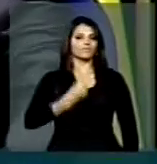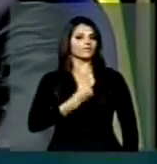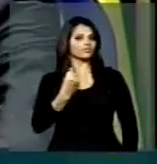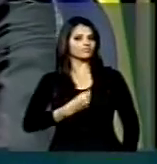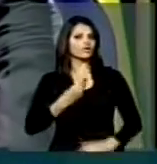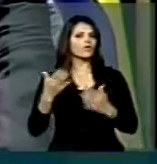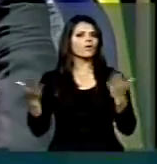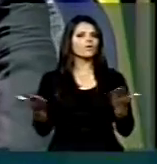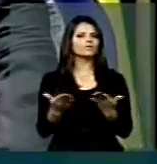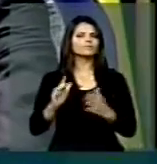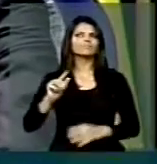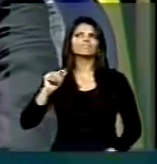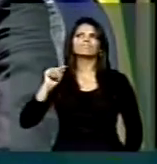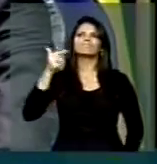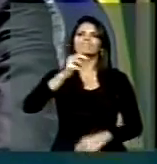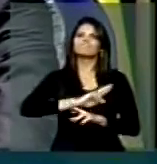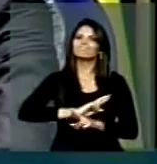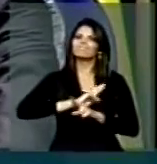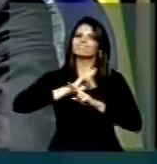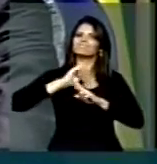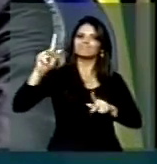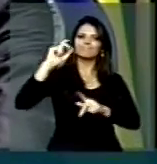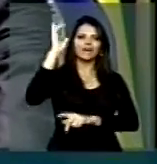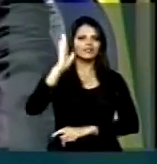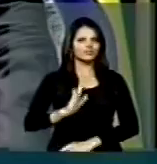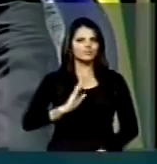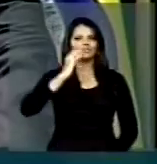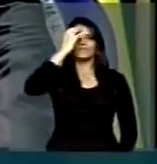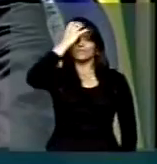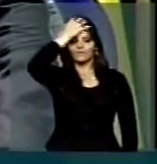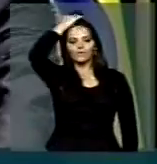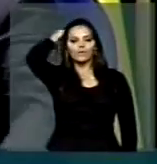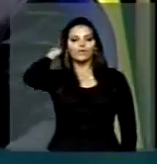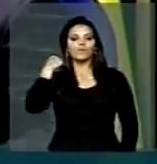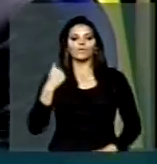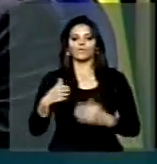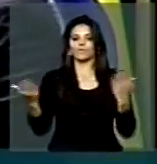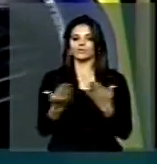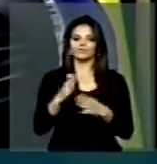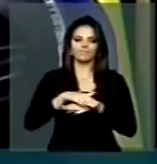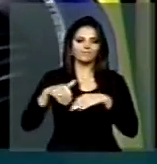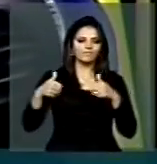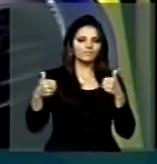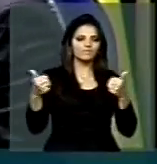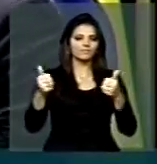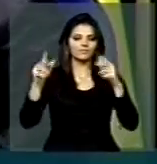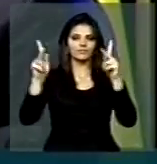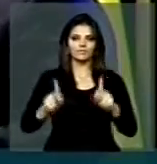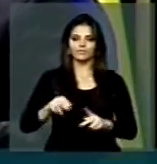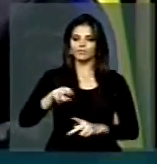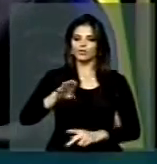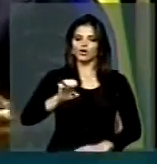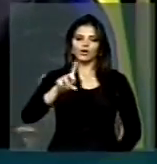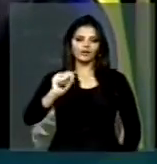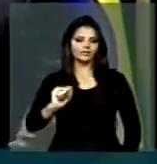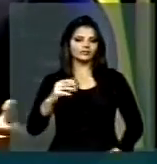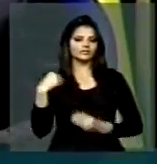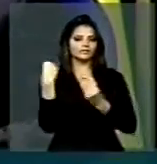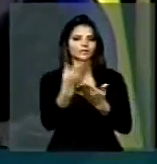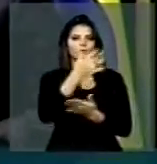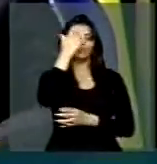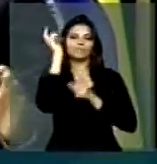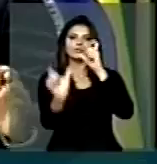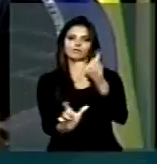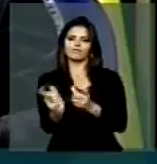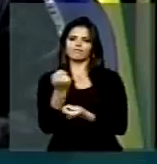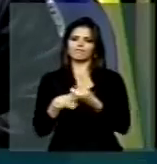somos hoje um outro país, e certamente um país muito melhor. A estabilidade da moeda restituiu às pessoas referências de